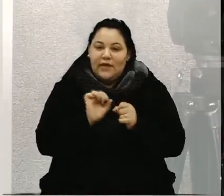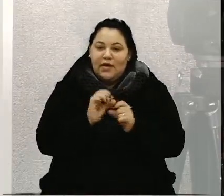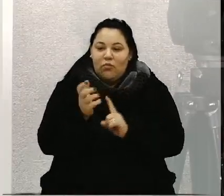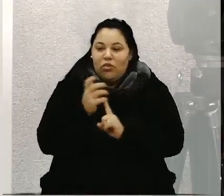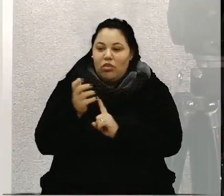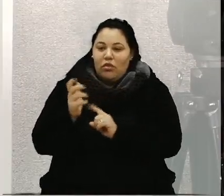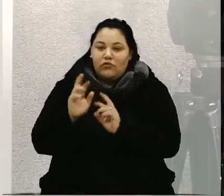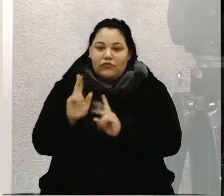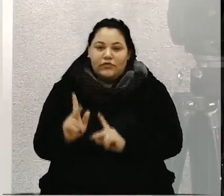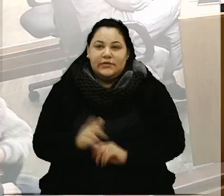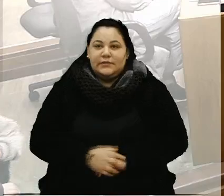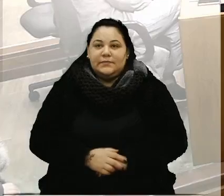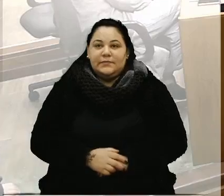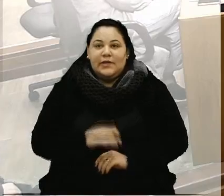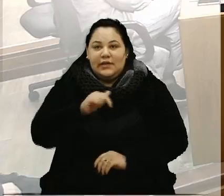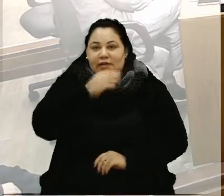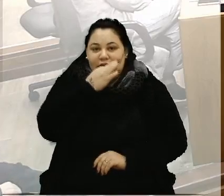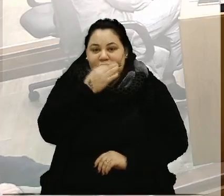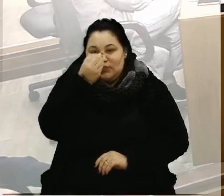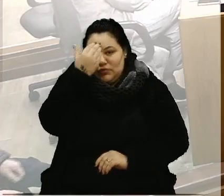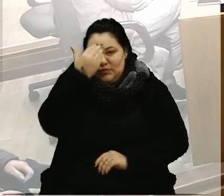principalmente em Caxias do Sul. Muito obrigado.